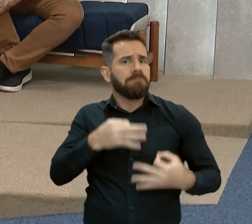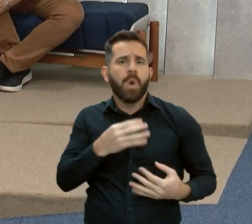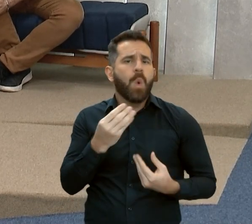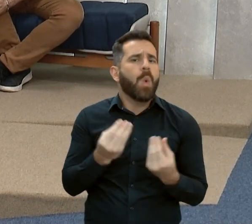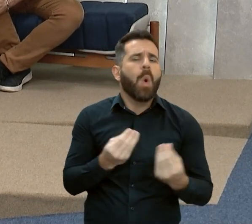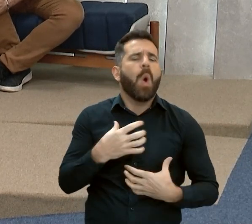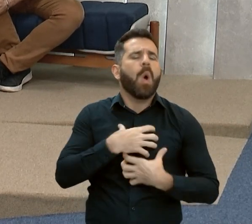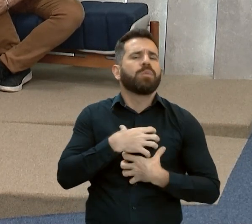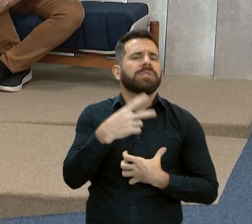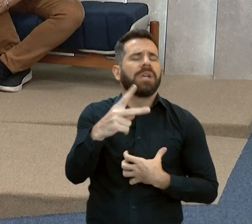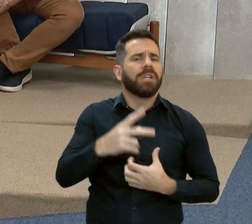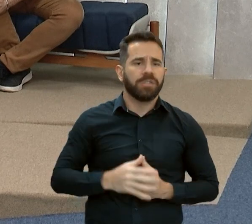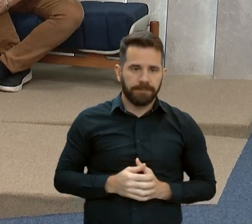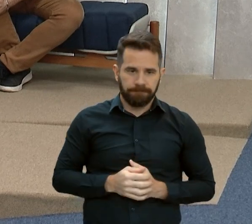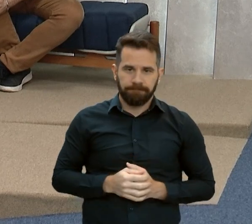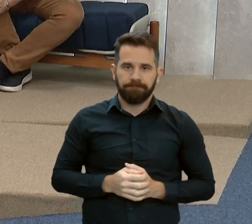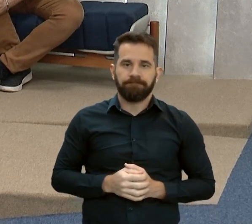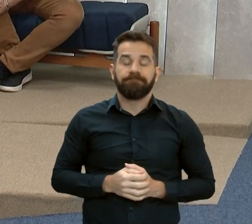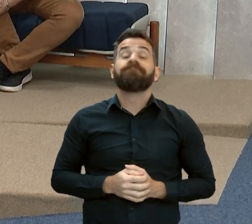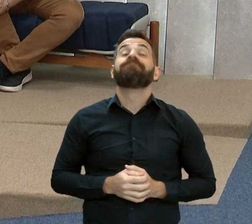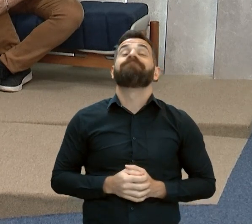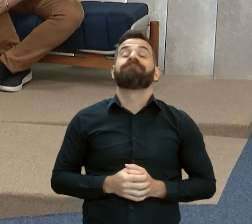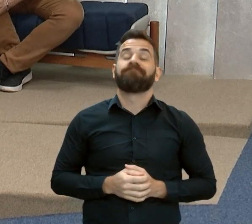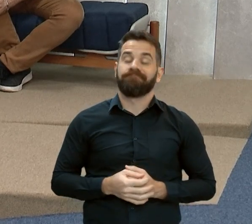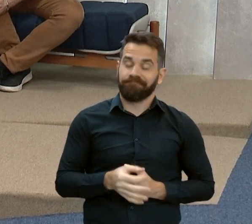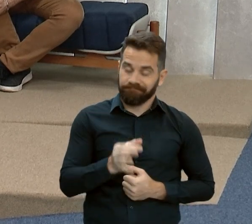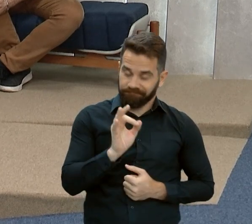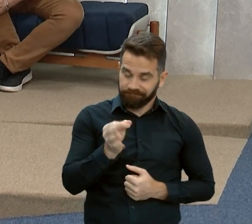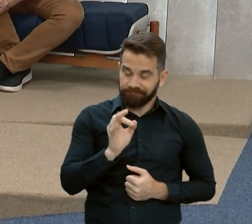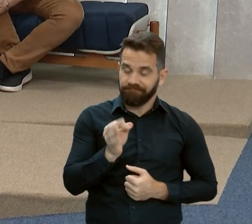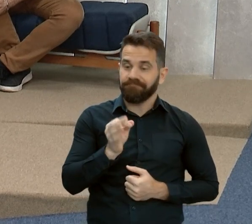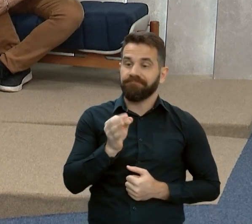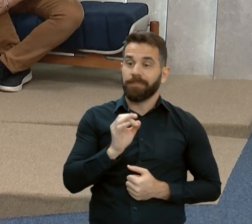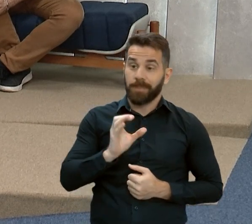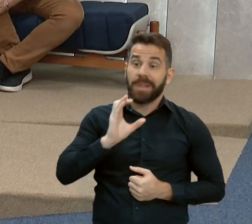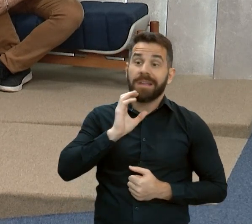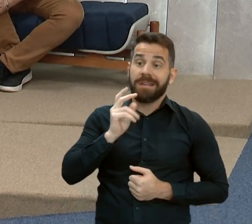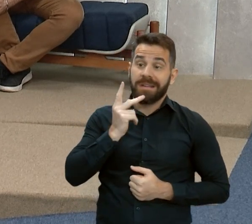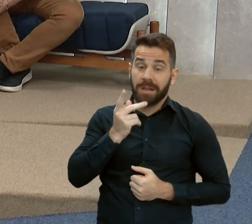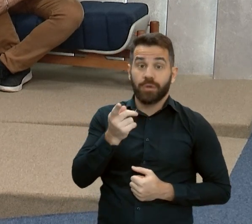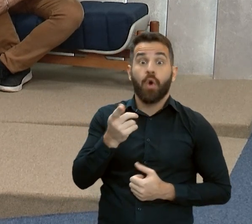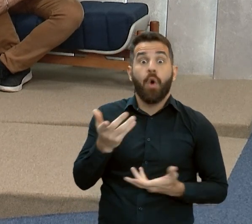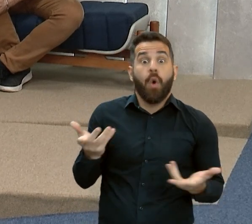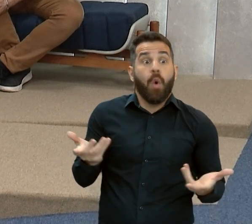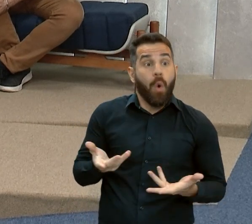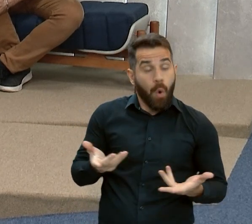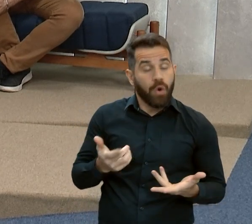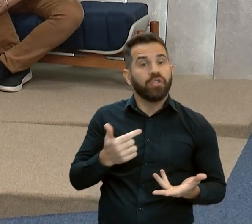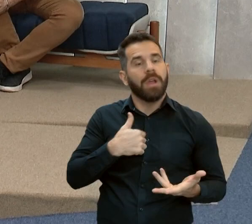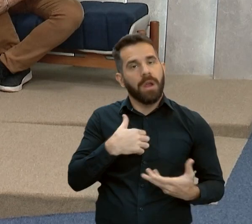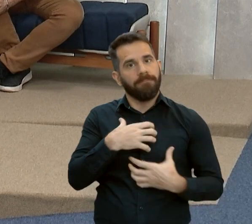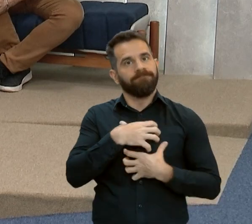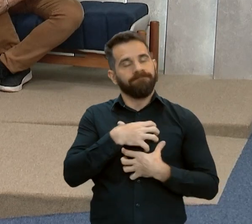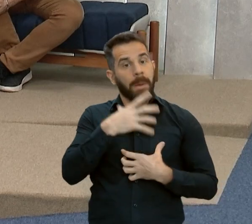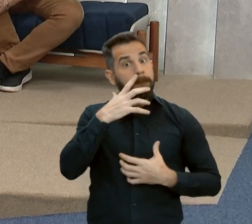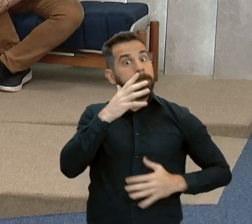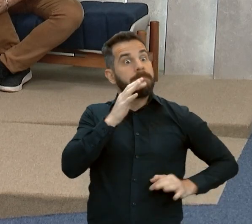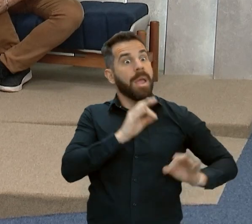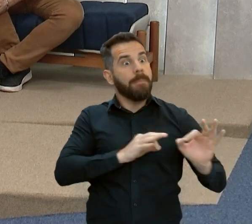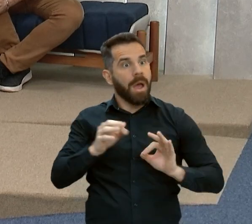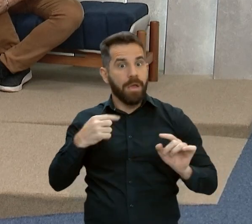Cássio, hoje, né, me preparando para estar aqui, né, eu tentei relembrar várias coisas importantes que aconteceram durante todo